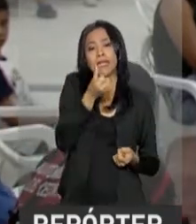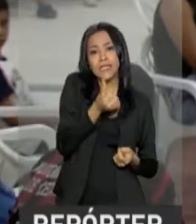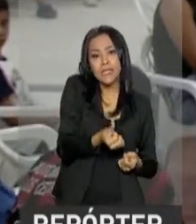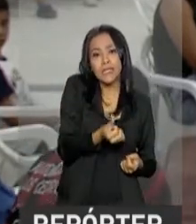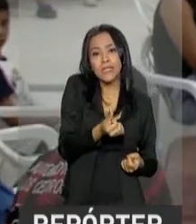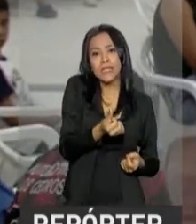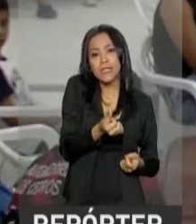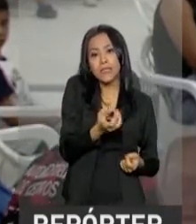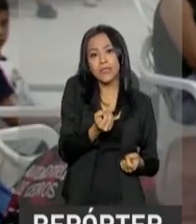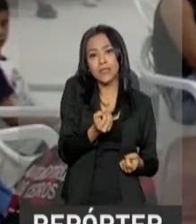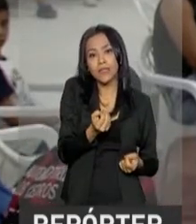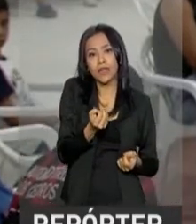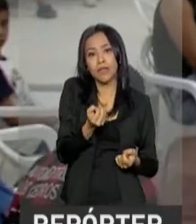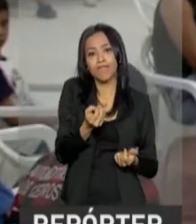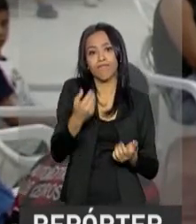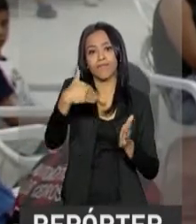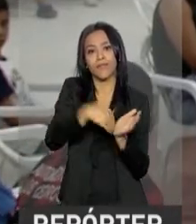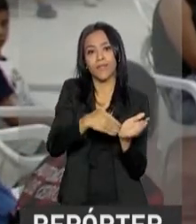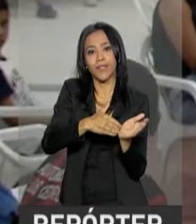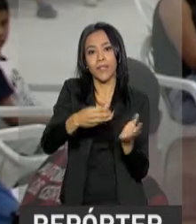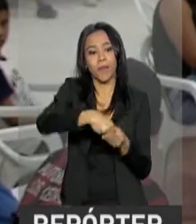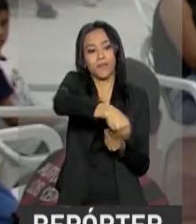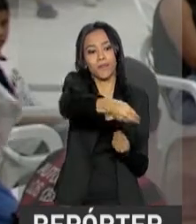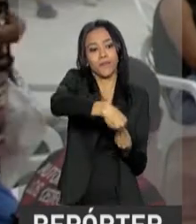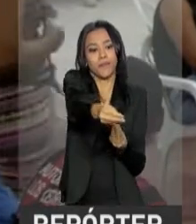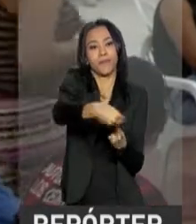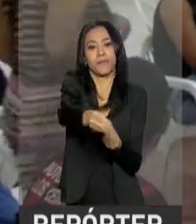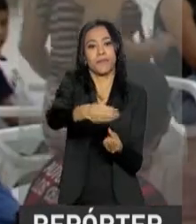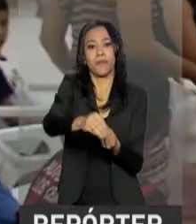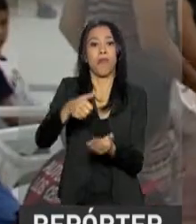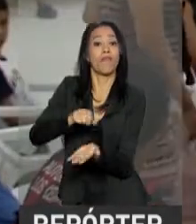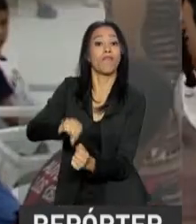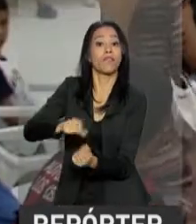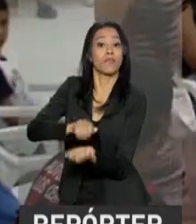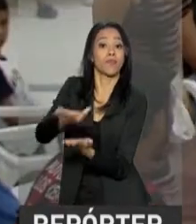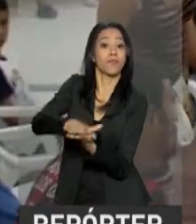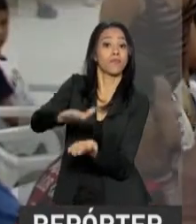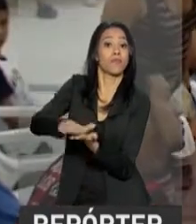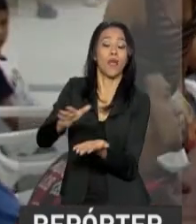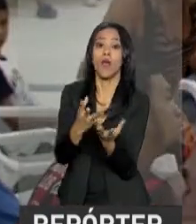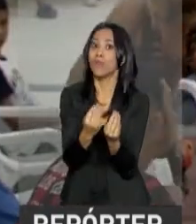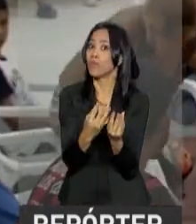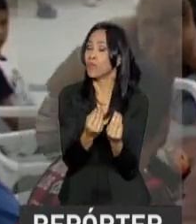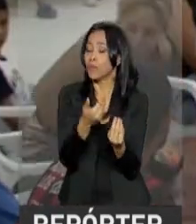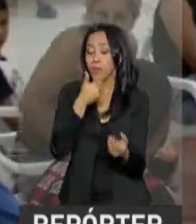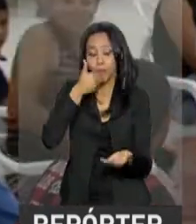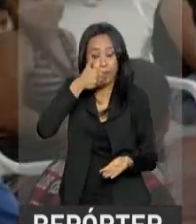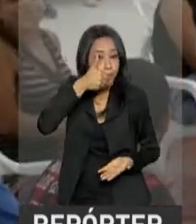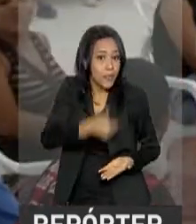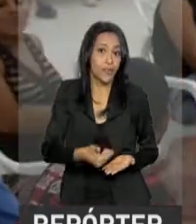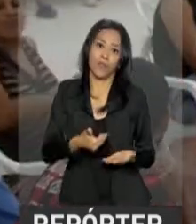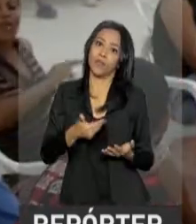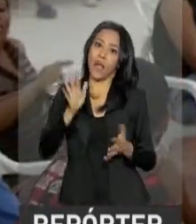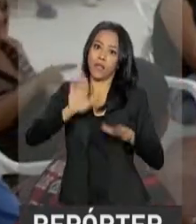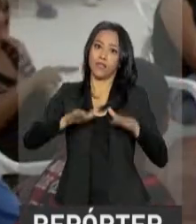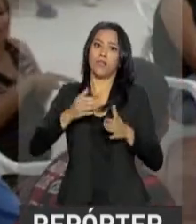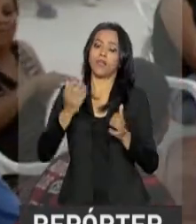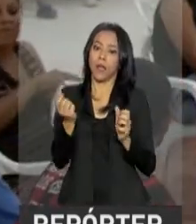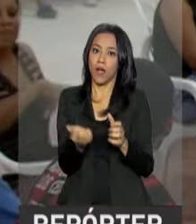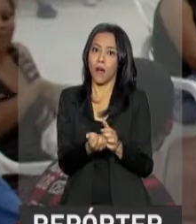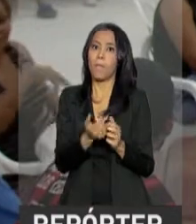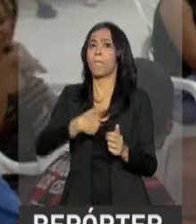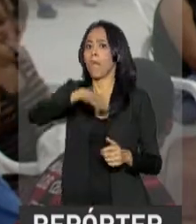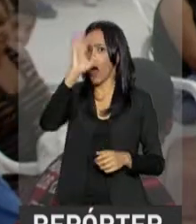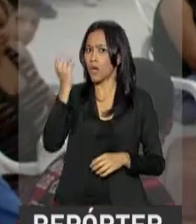senhas para a confecção do documento mas a demanda é tanta que em alguns momentos esse número é ampliado chegando